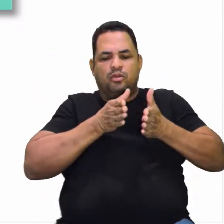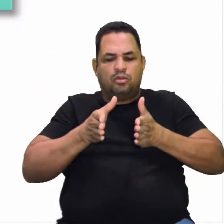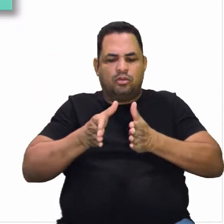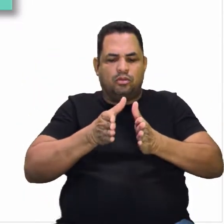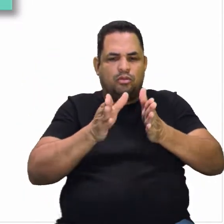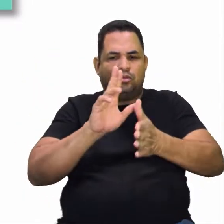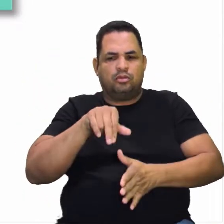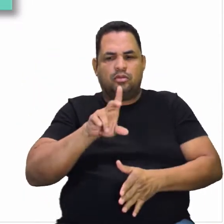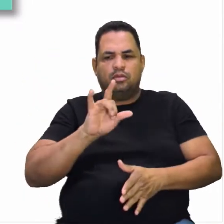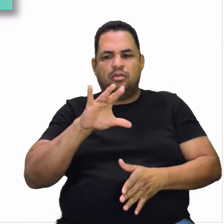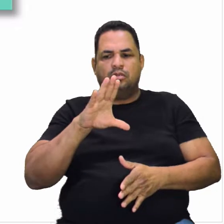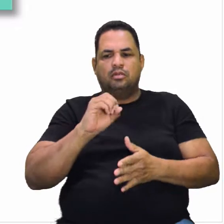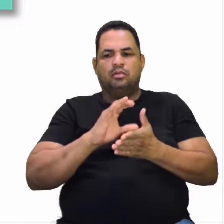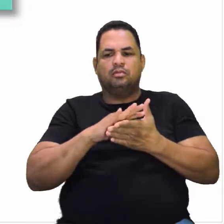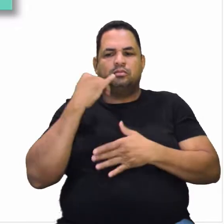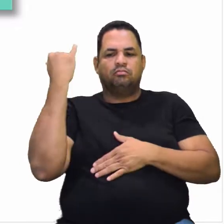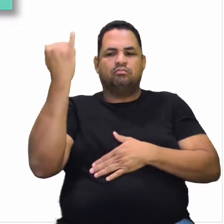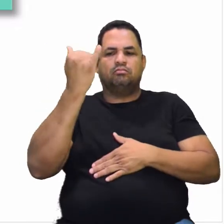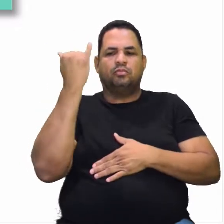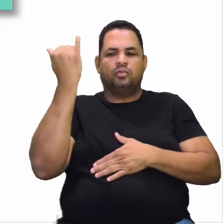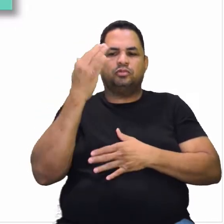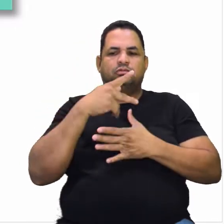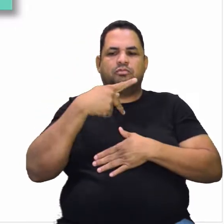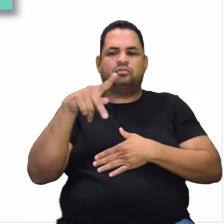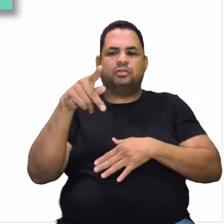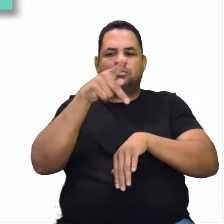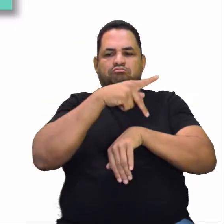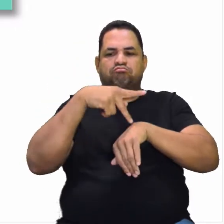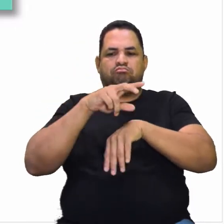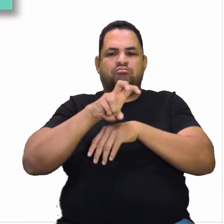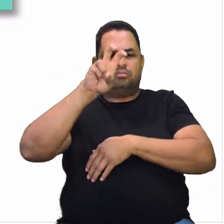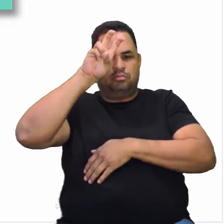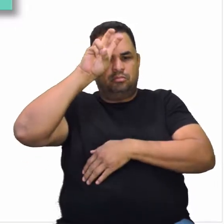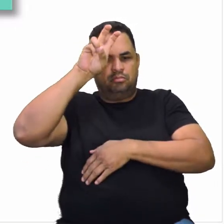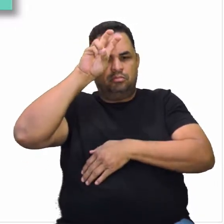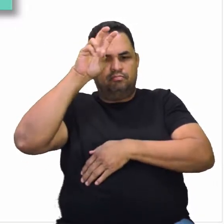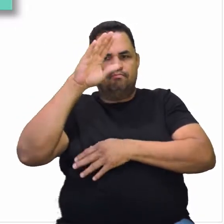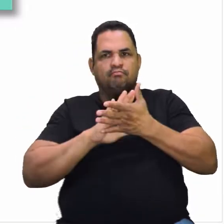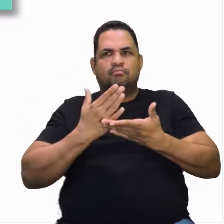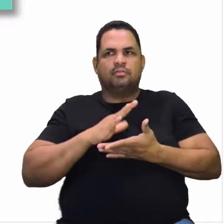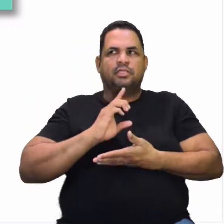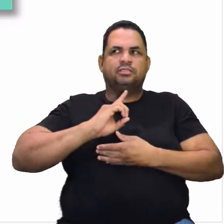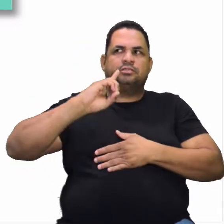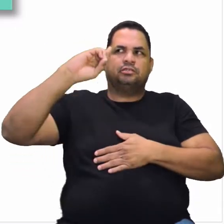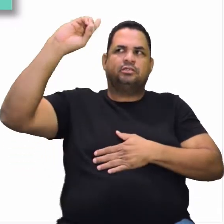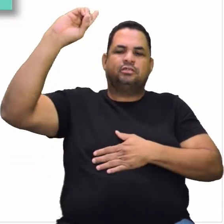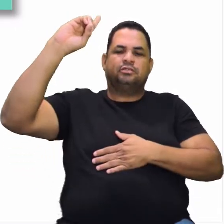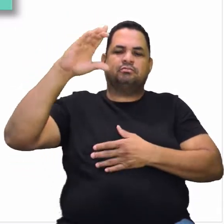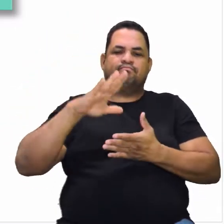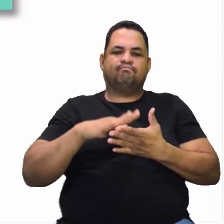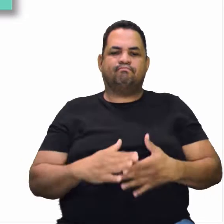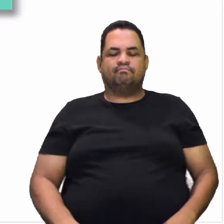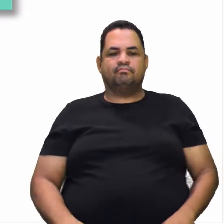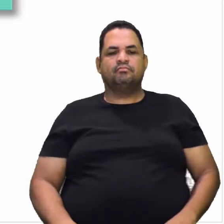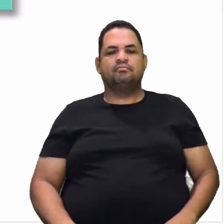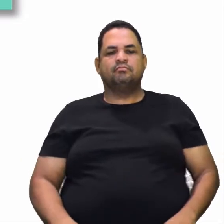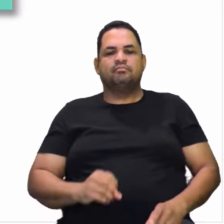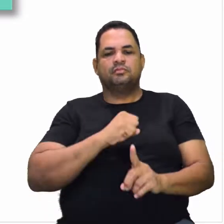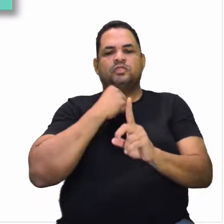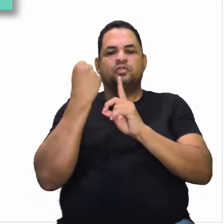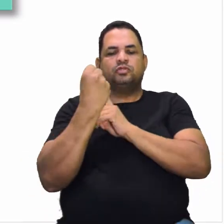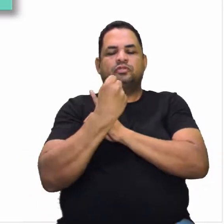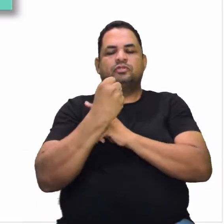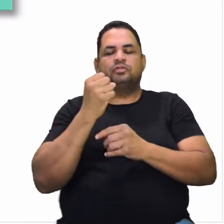Rio Nilo ele é muito importante para os egípcios. Ele era a dádiva do Egito, o Nilo. A sociedade